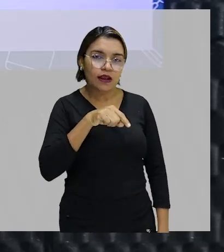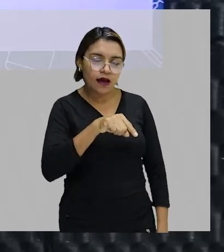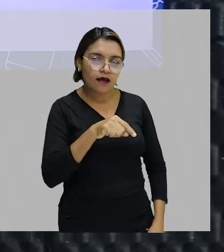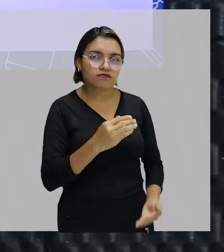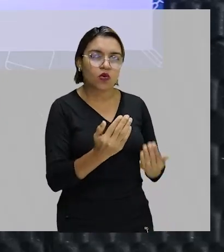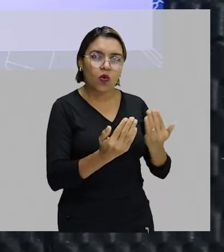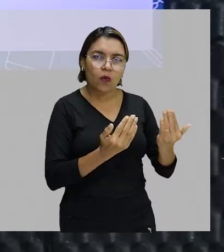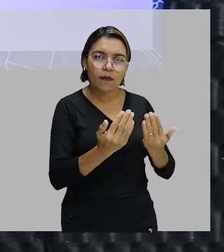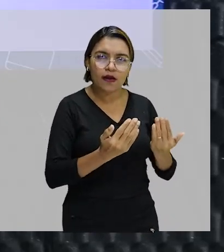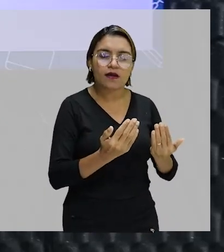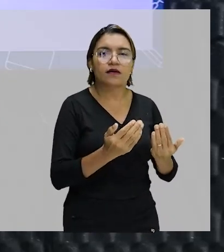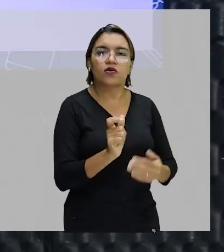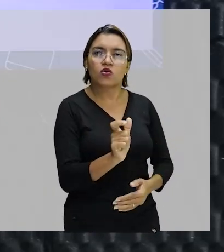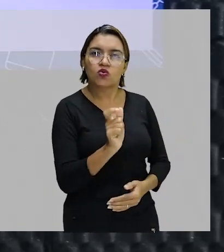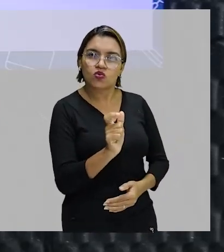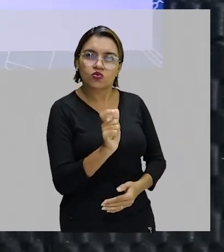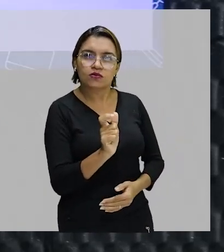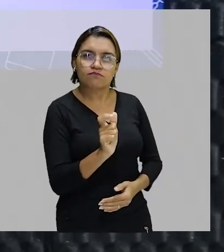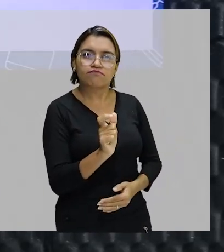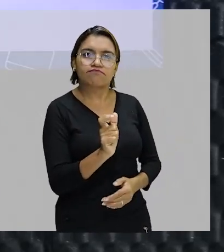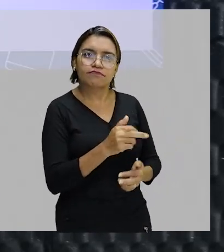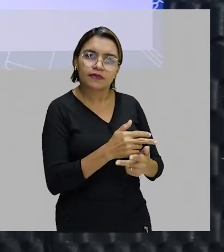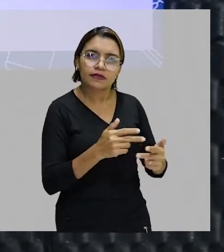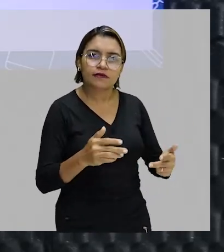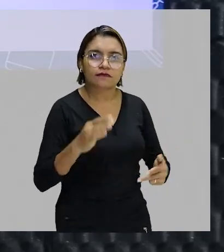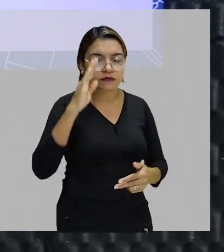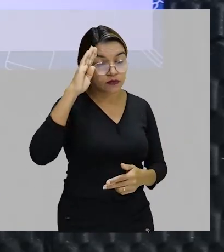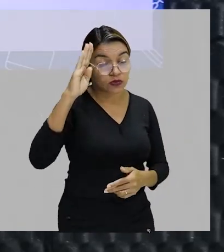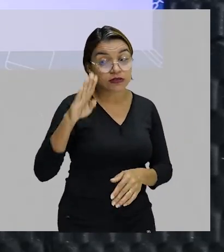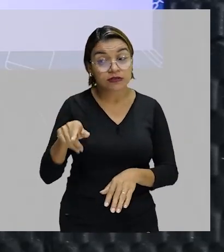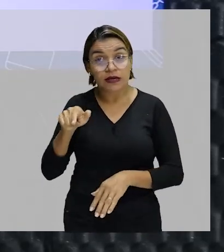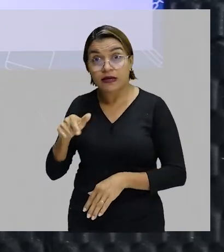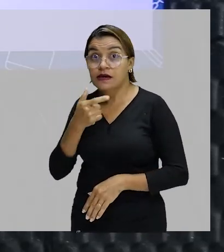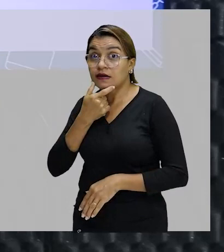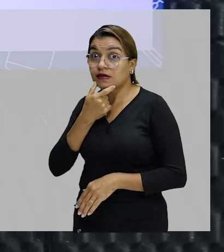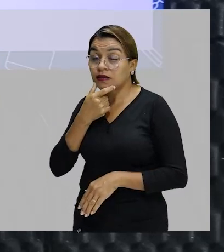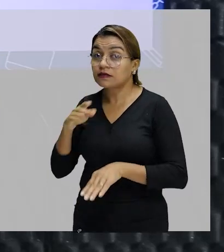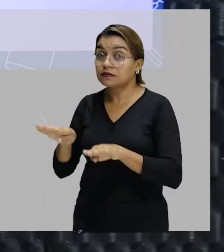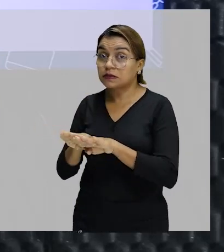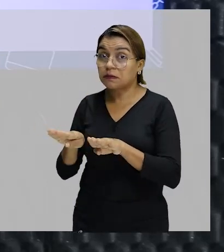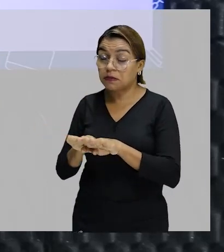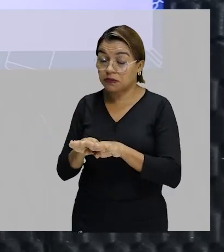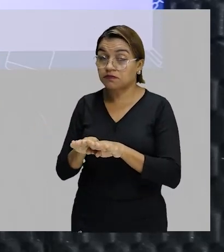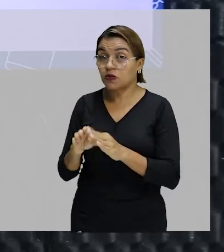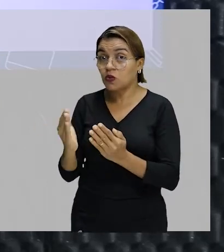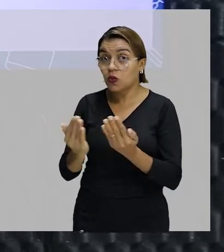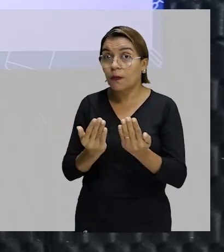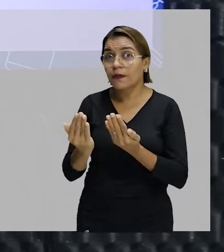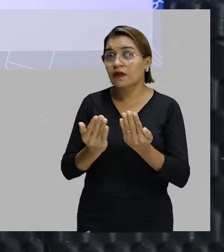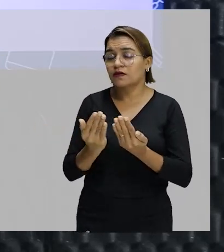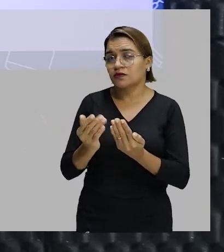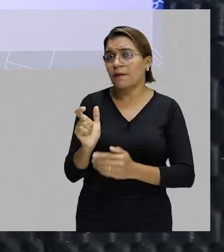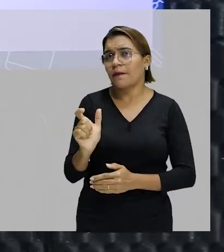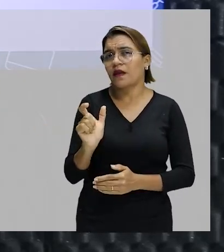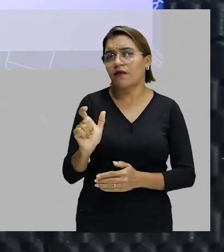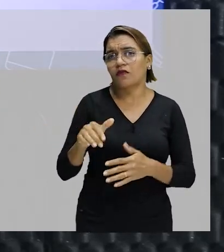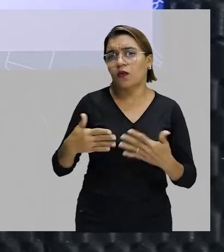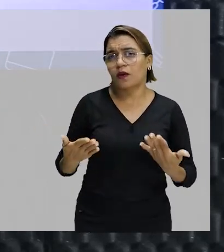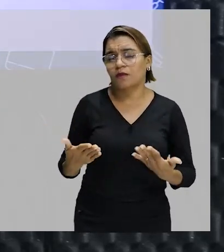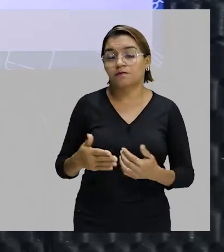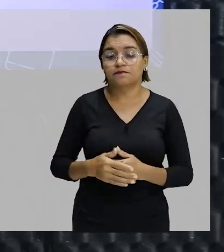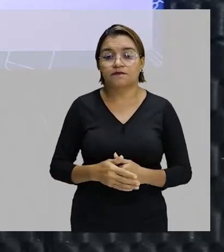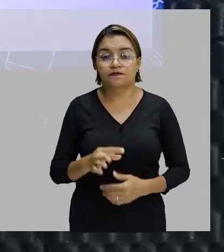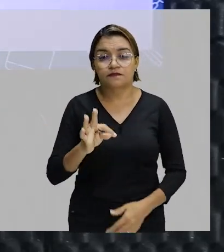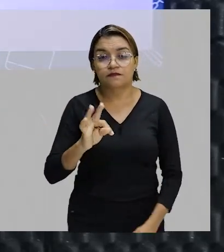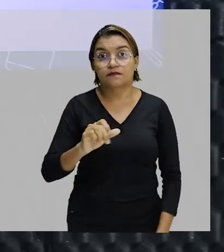nós temos que usar algumas palavrinhas-chave, na língua inglesa também. Então, no caso, no comparativo, quais são as palavrinhas?